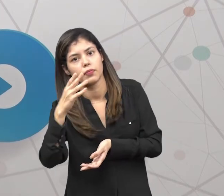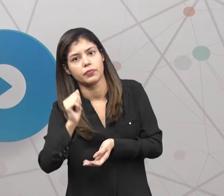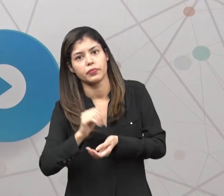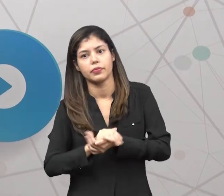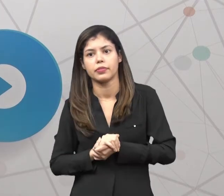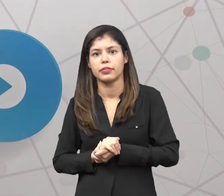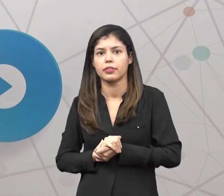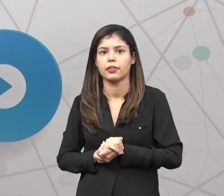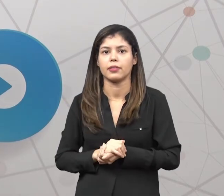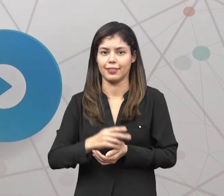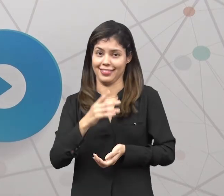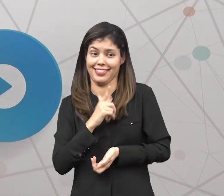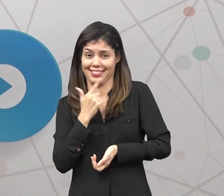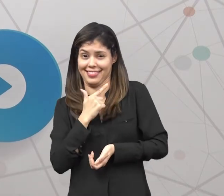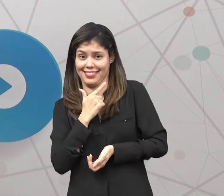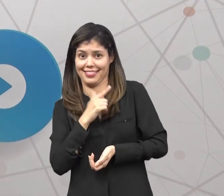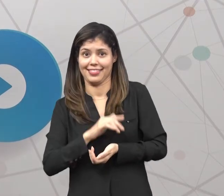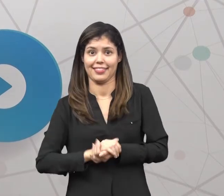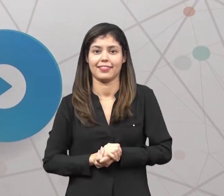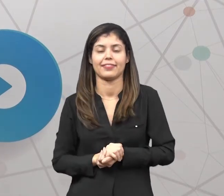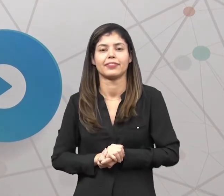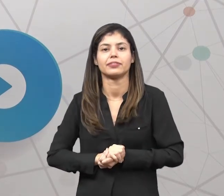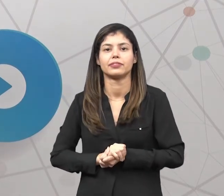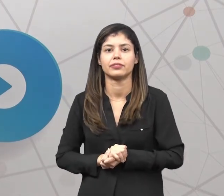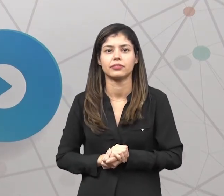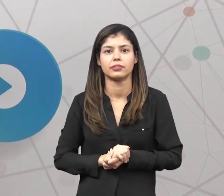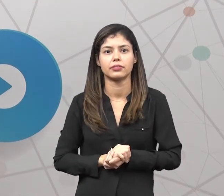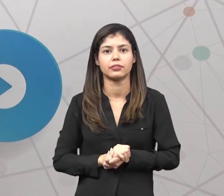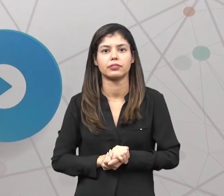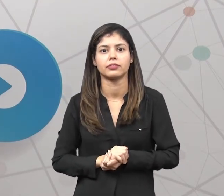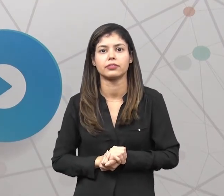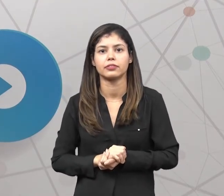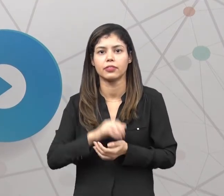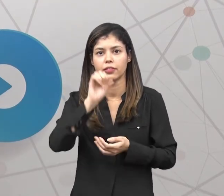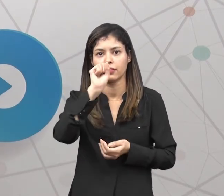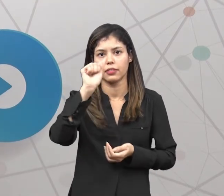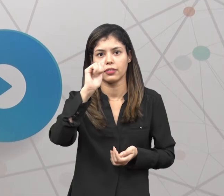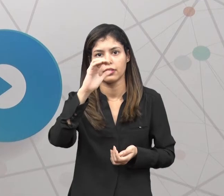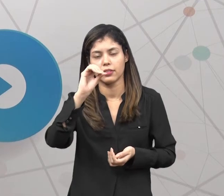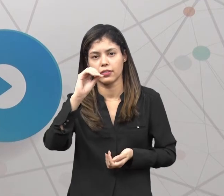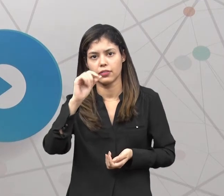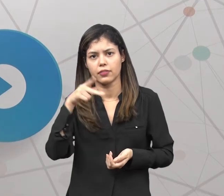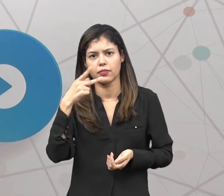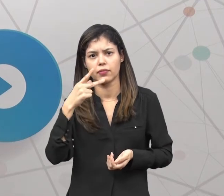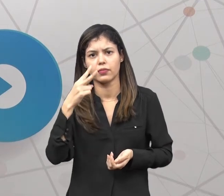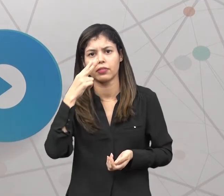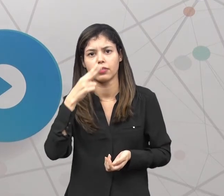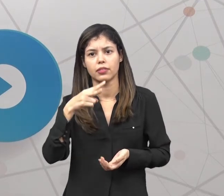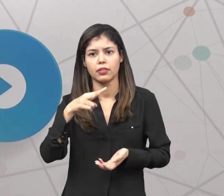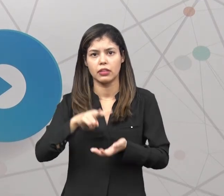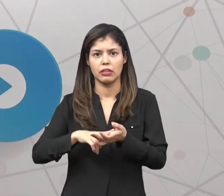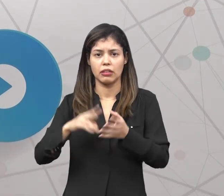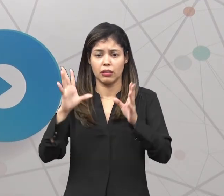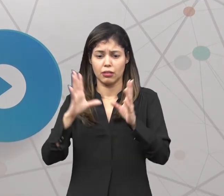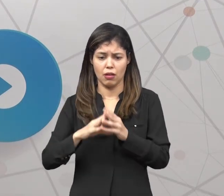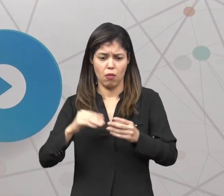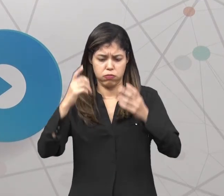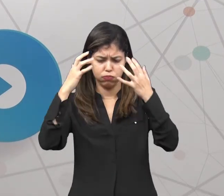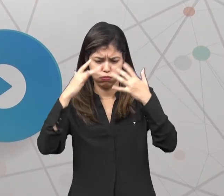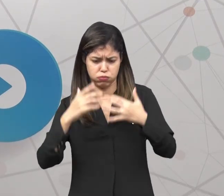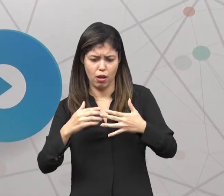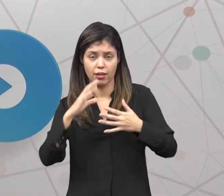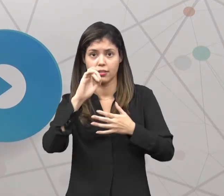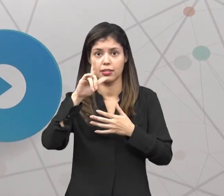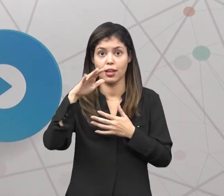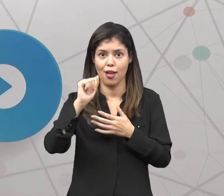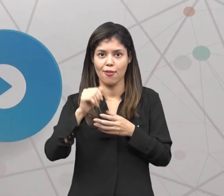Cascão. Aí o Sansão, né? O Sansão tá todo molhado. Aí ele disse: